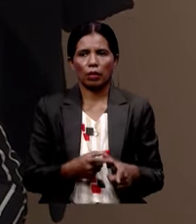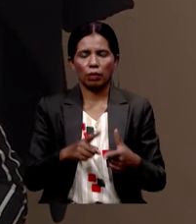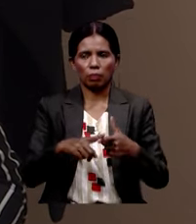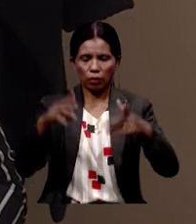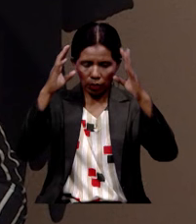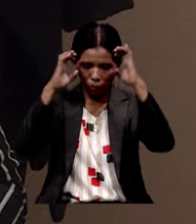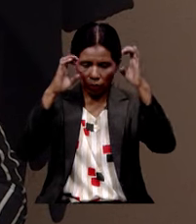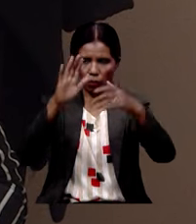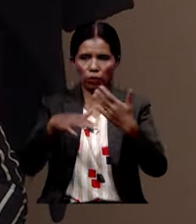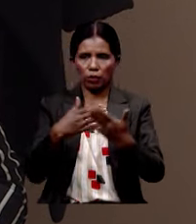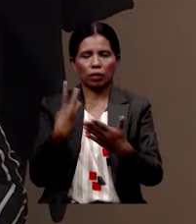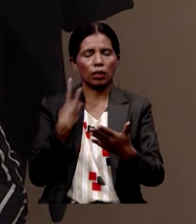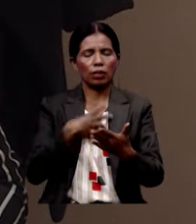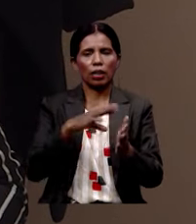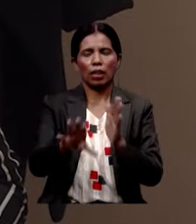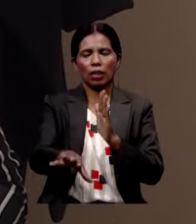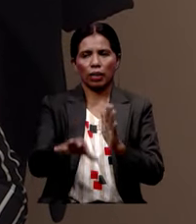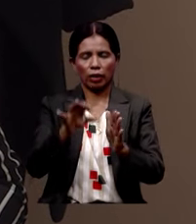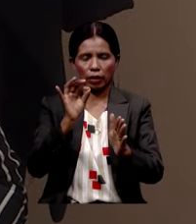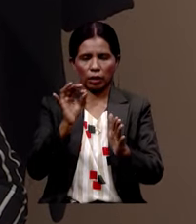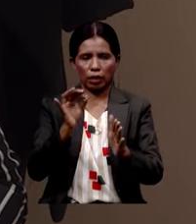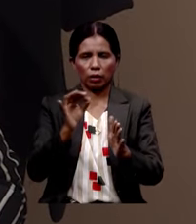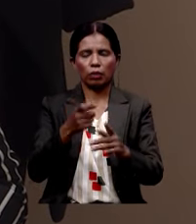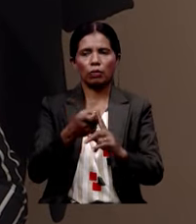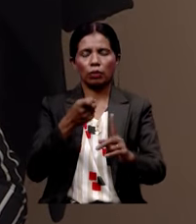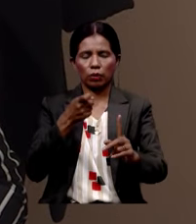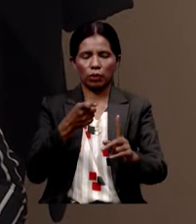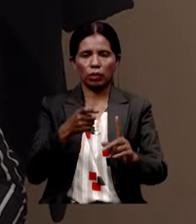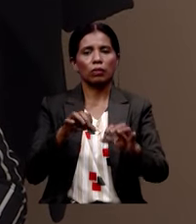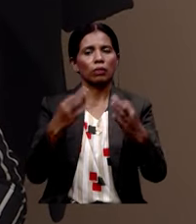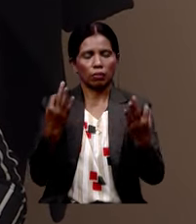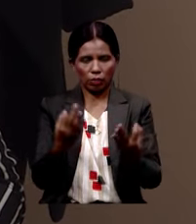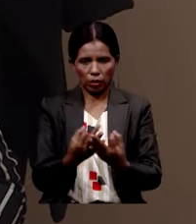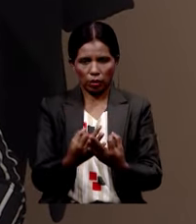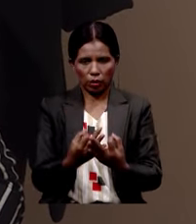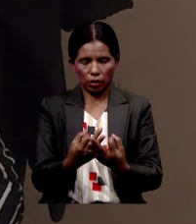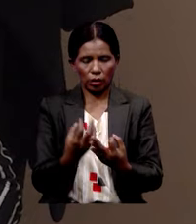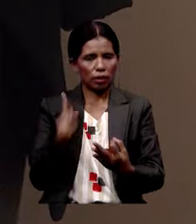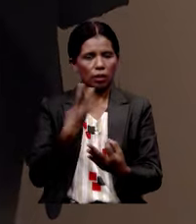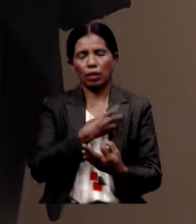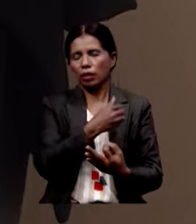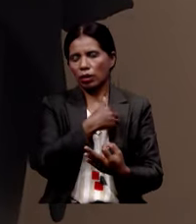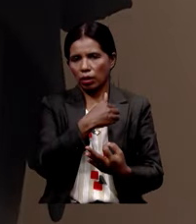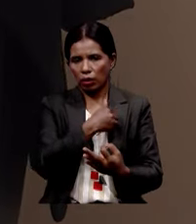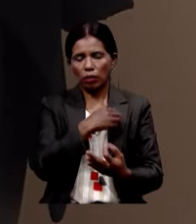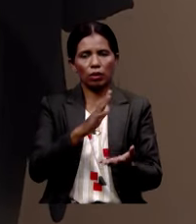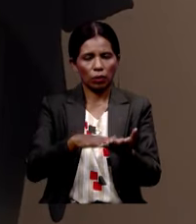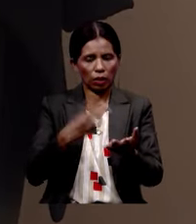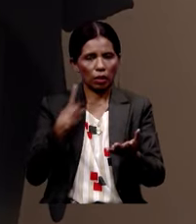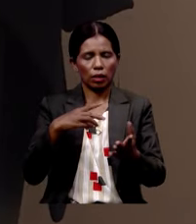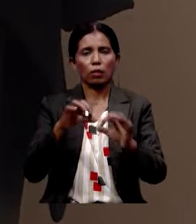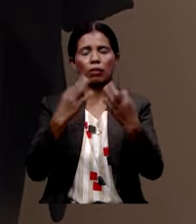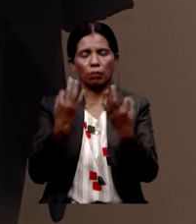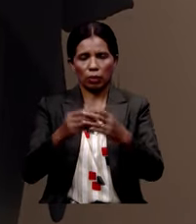Educação roto no beita primeiro retan molok bai ha educação formal ma educação familiar ninian tan